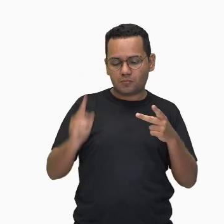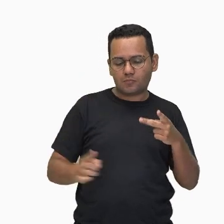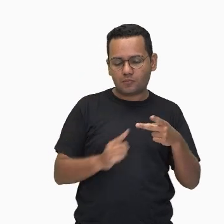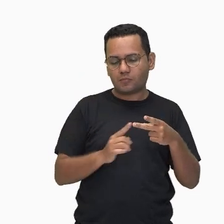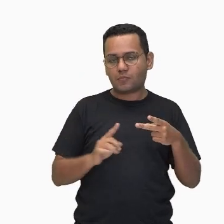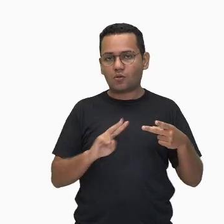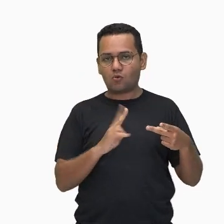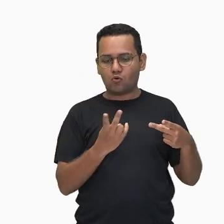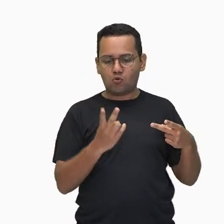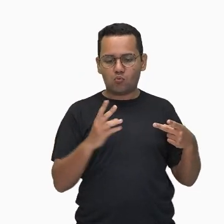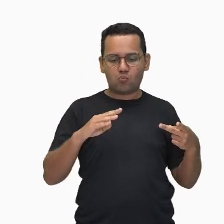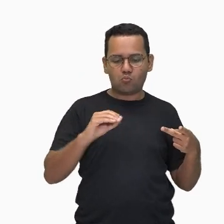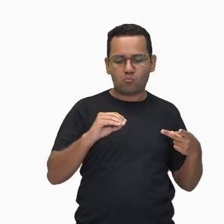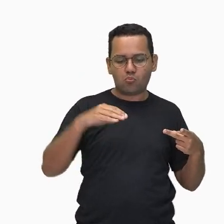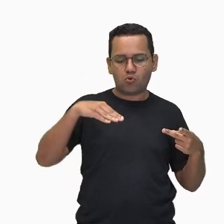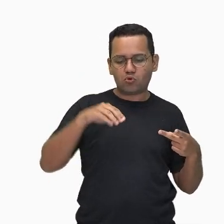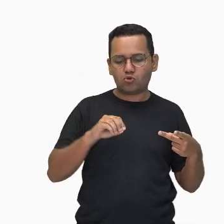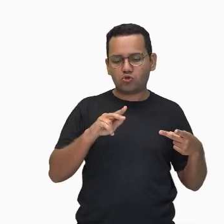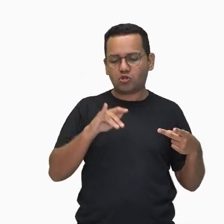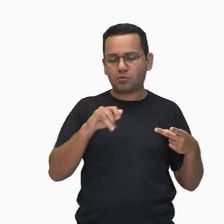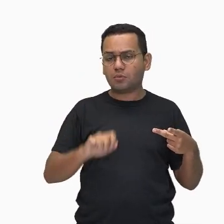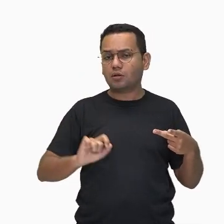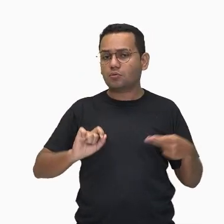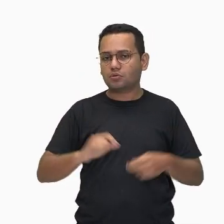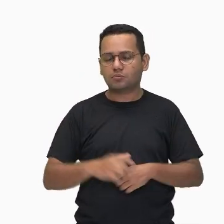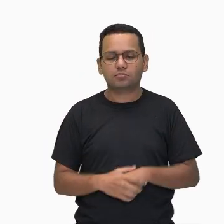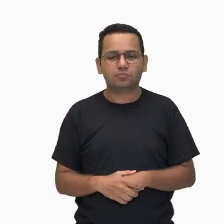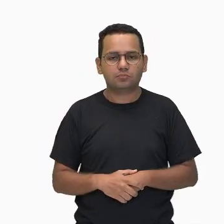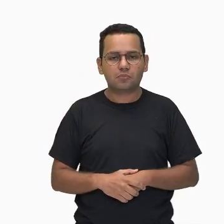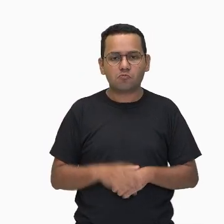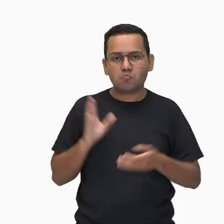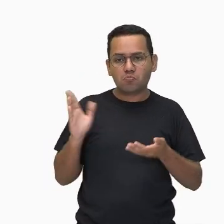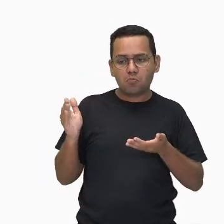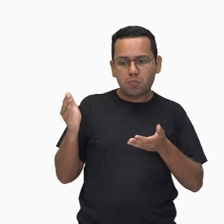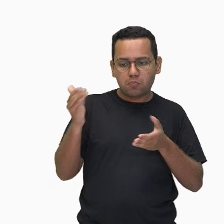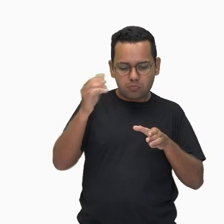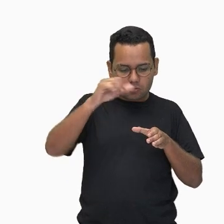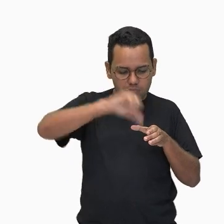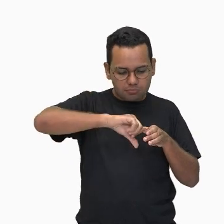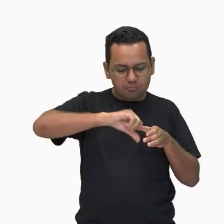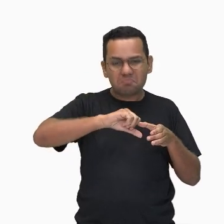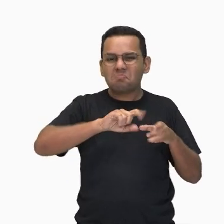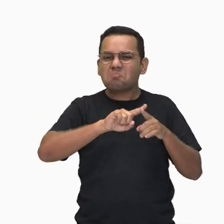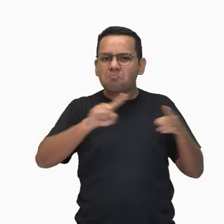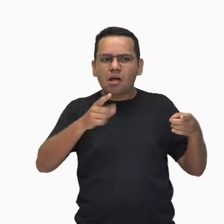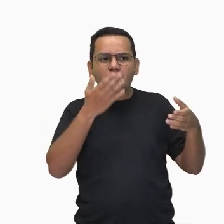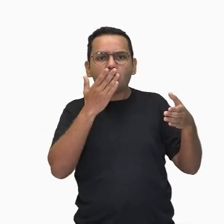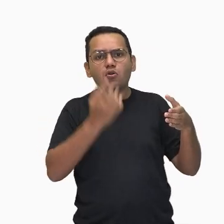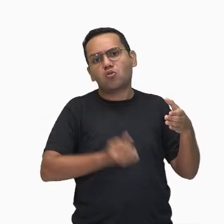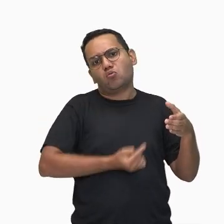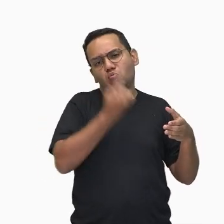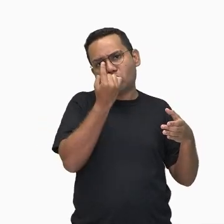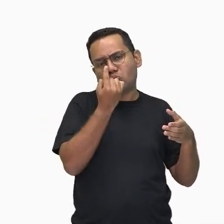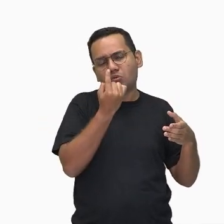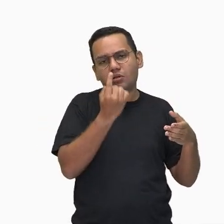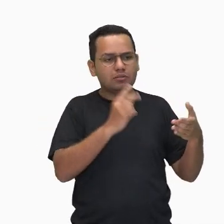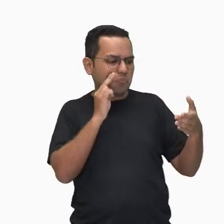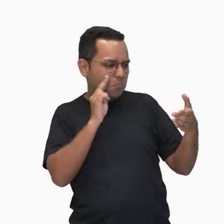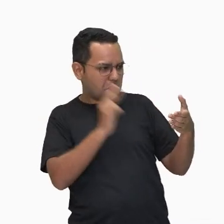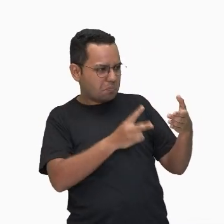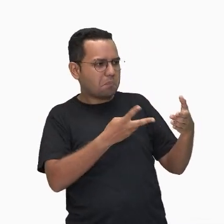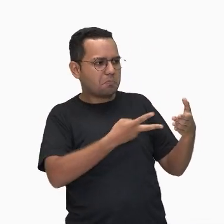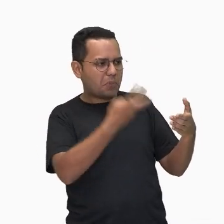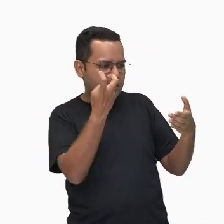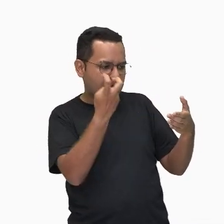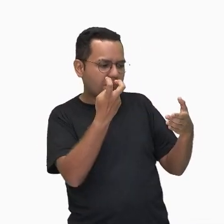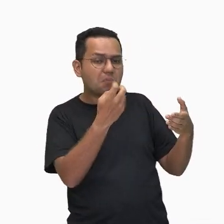misturas homogêneas, aquelas que ficam sem fases diferentes. Elas ficam, falando de forma um pouco